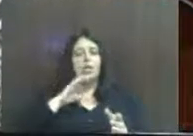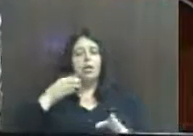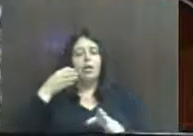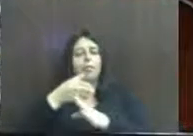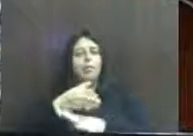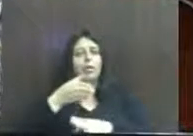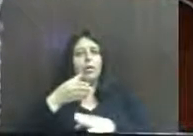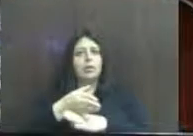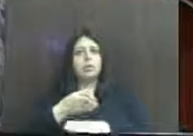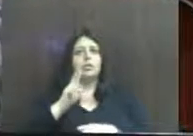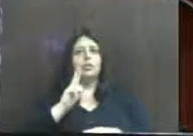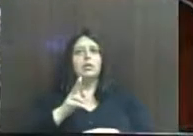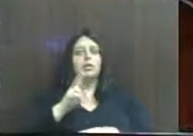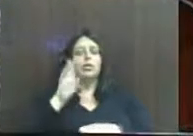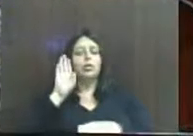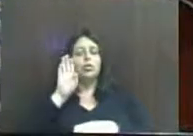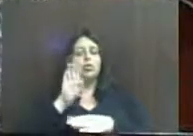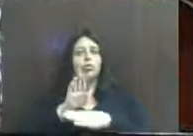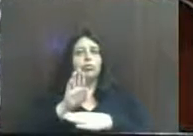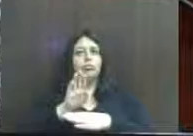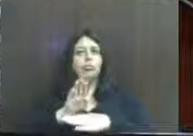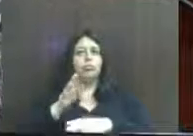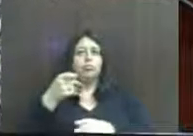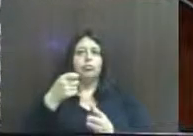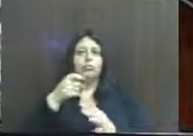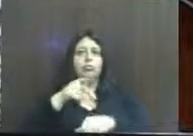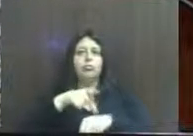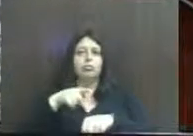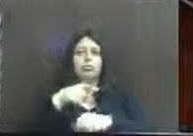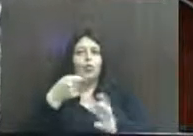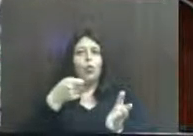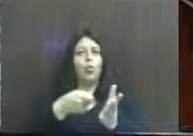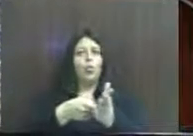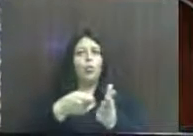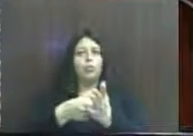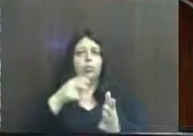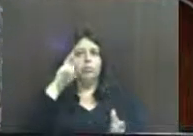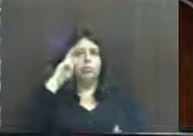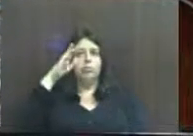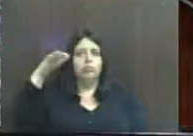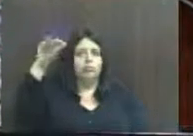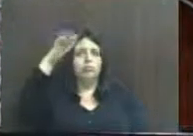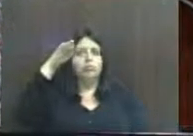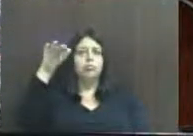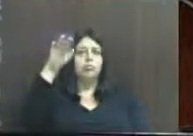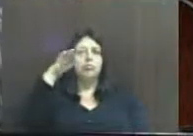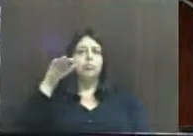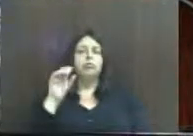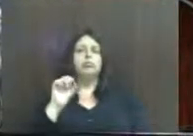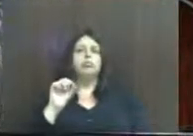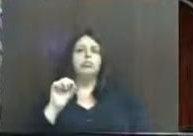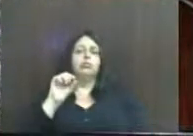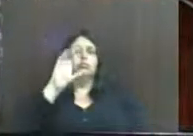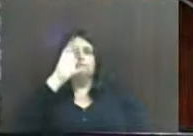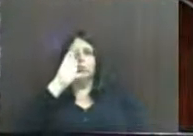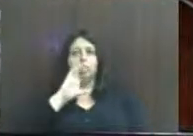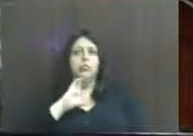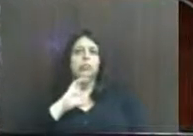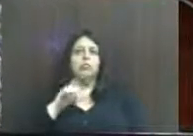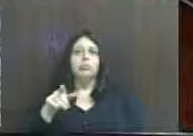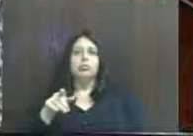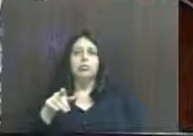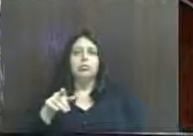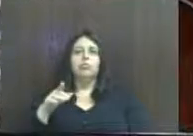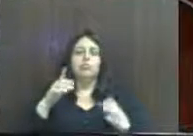permanentemente solidário com o país. É cobrar das autoridades que, por delegação dos cidadãos, dirigem